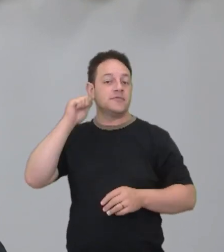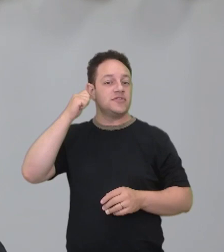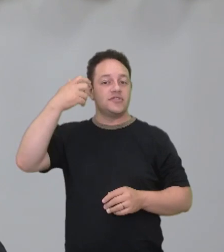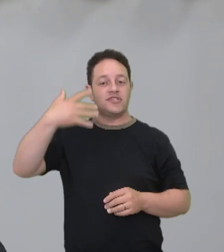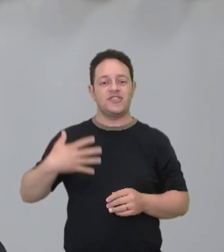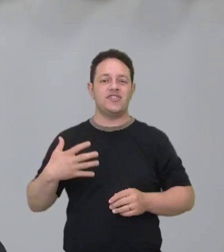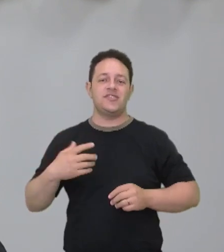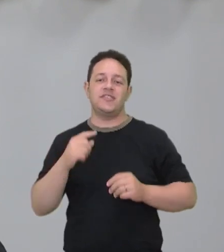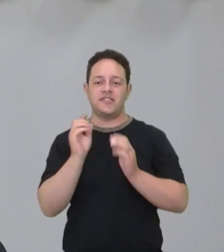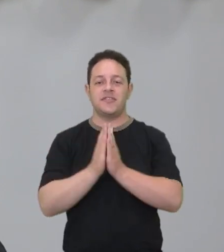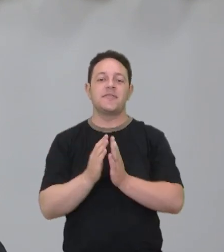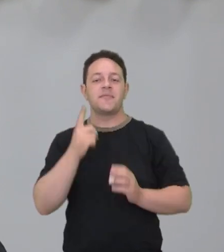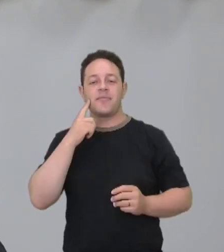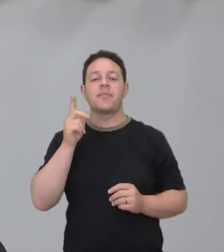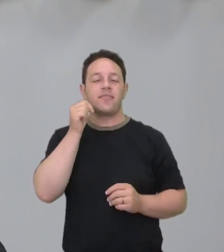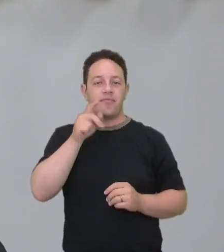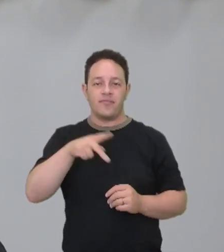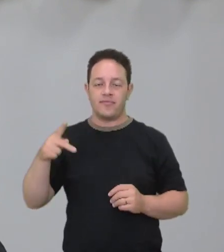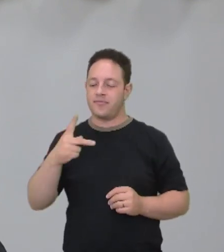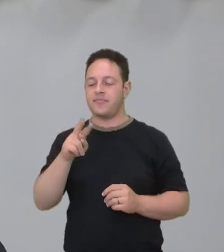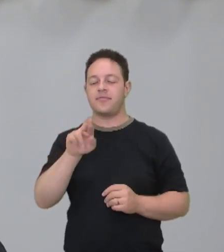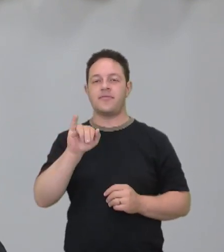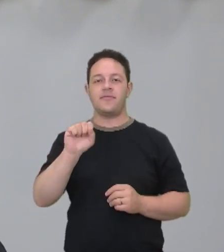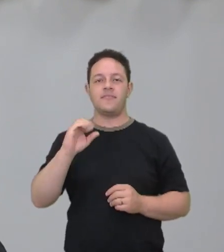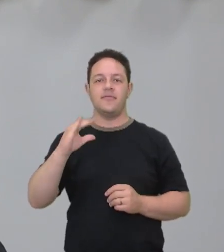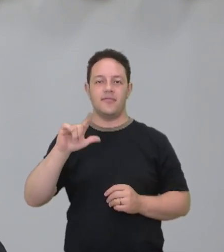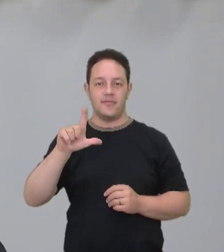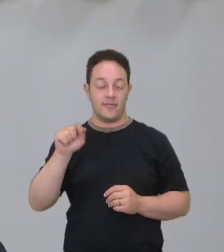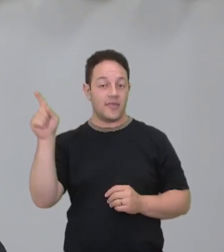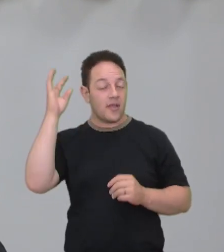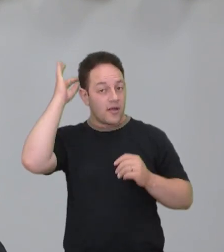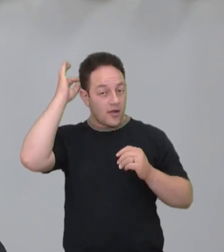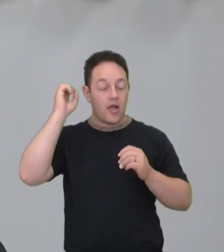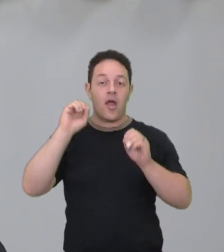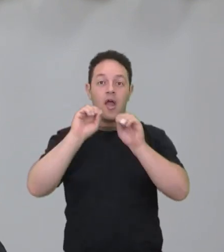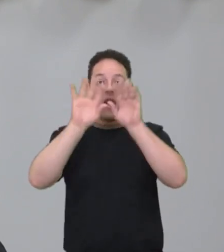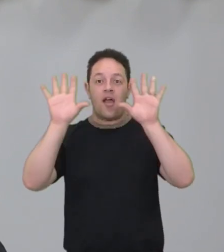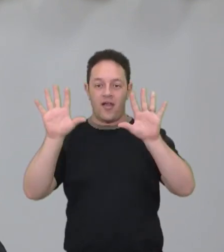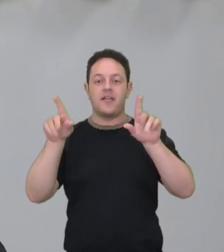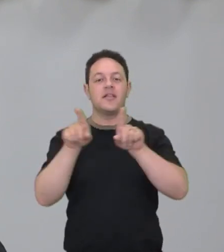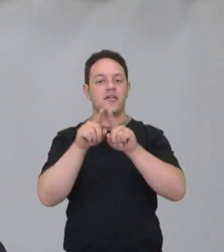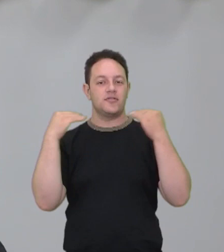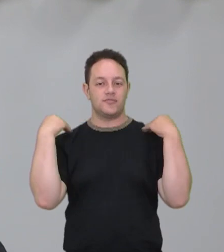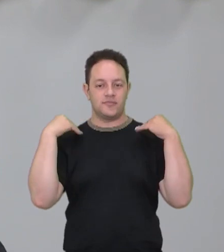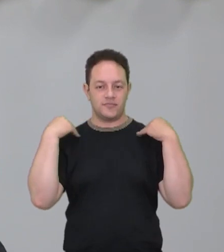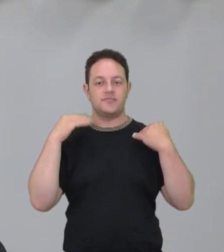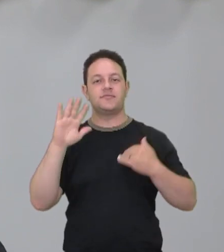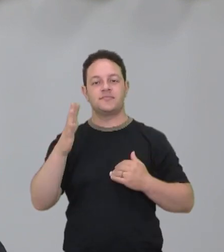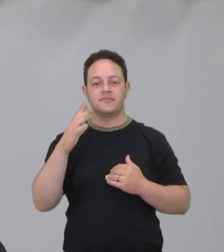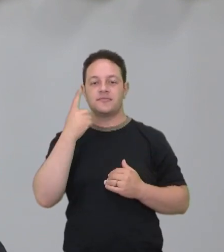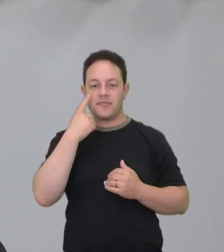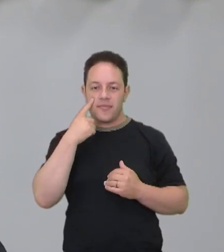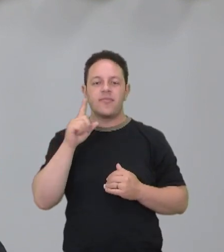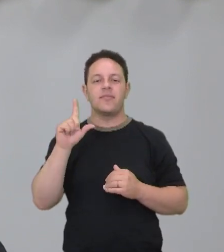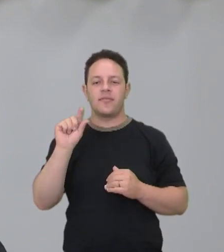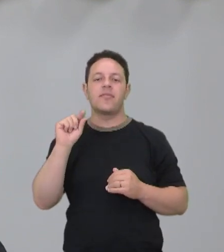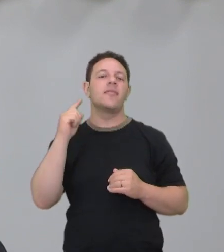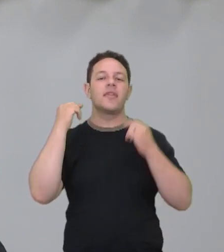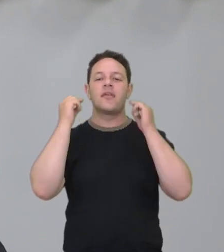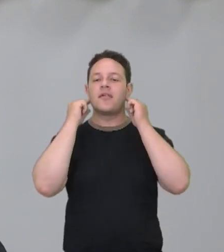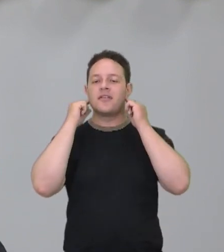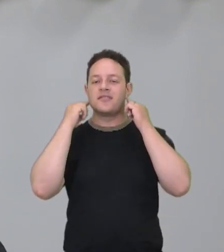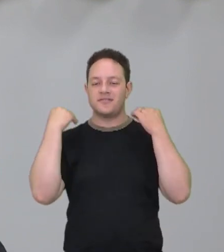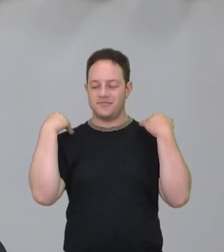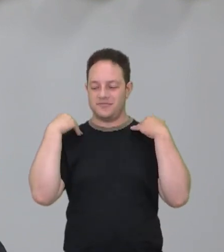para vocês. Eu sou a professora Priscila, tenho cabelos claros, curtos, mais ou menos aqui, logo abaixo as orelhas,